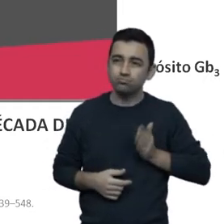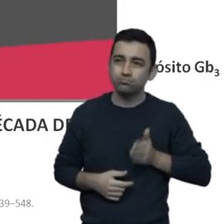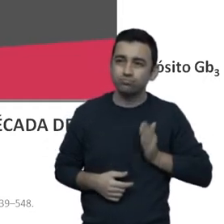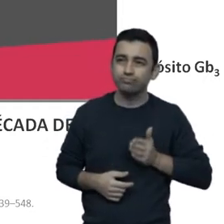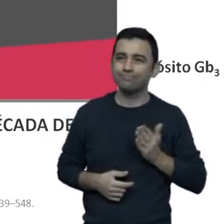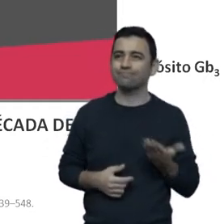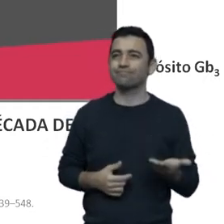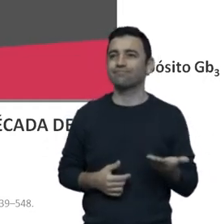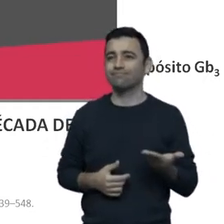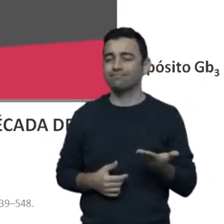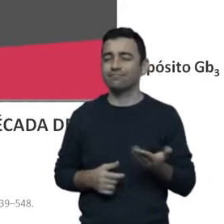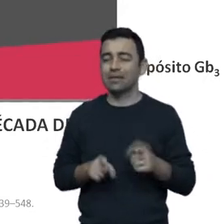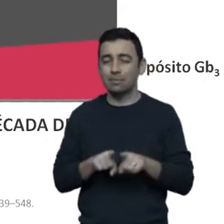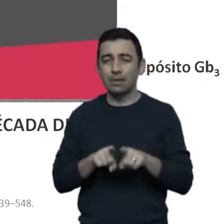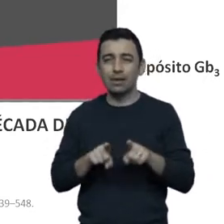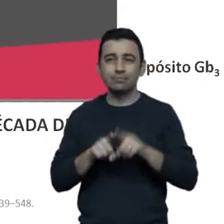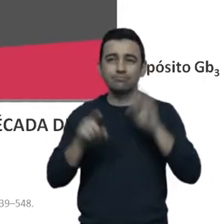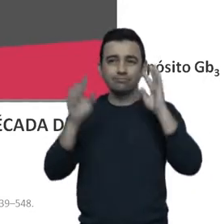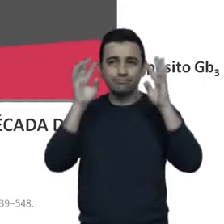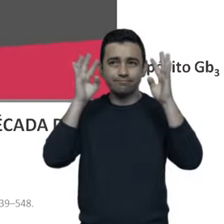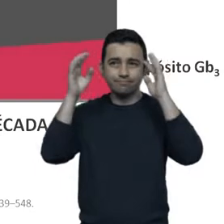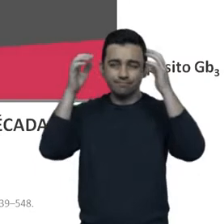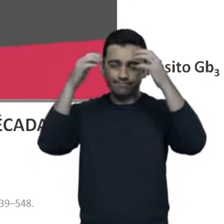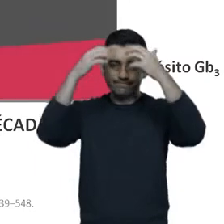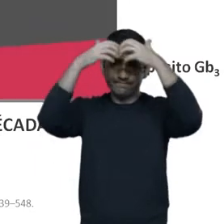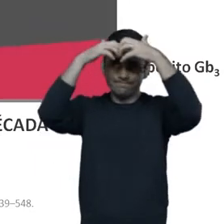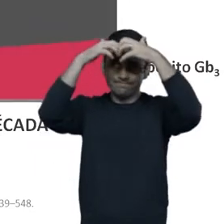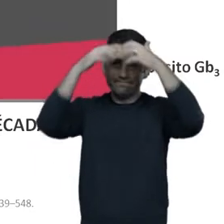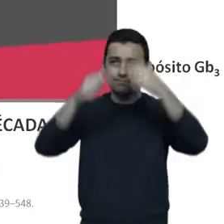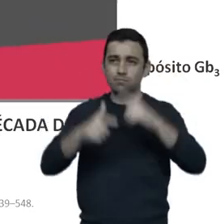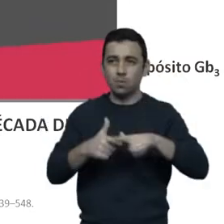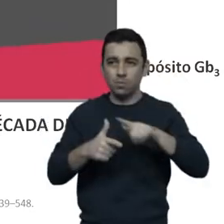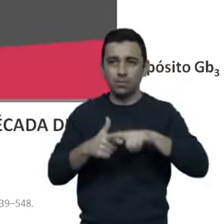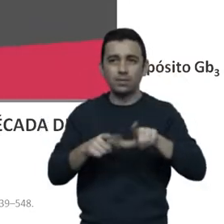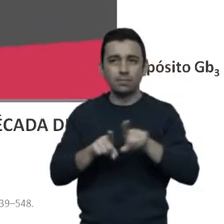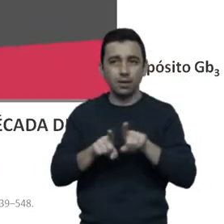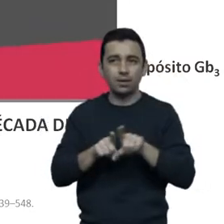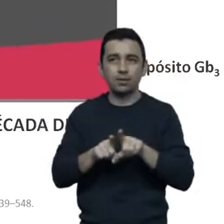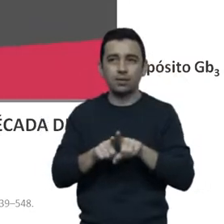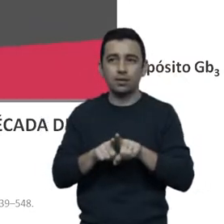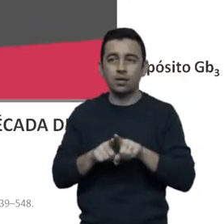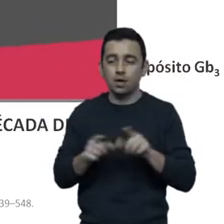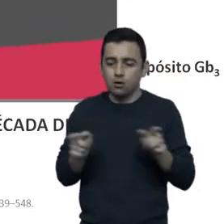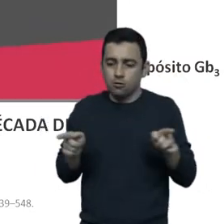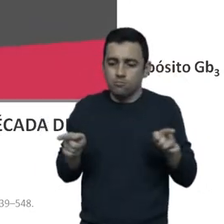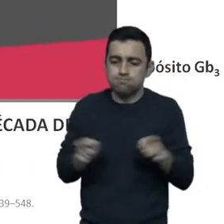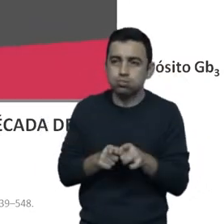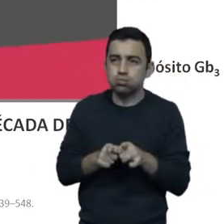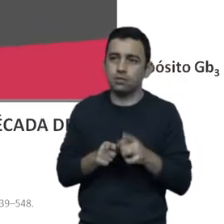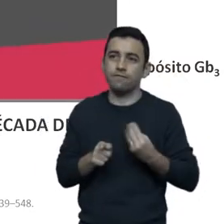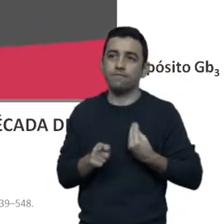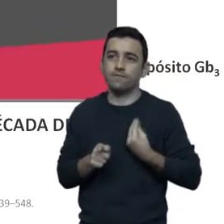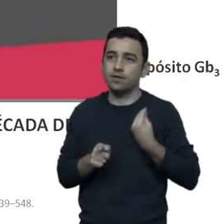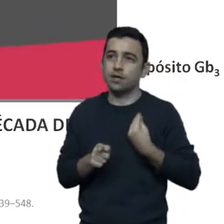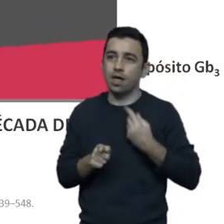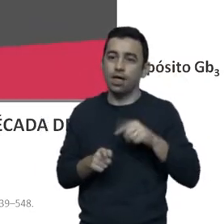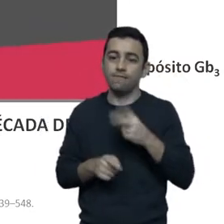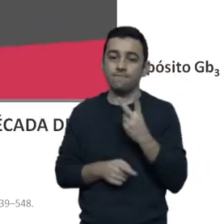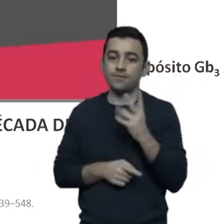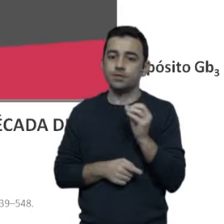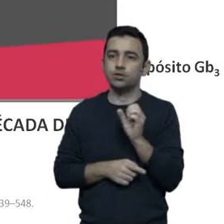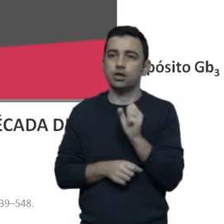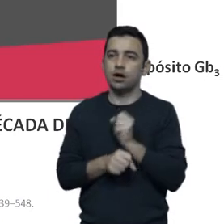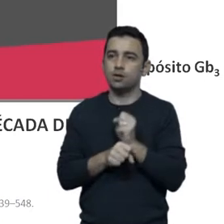e neurológico. Isso leva ao encurtamento da vida desses pacientes em mais de 20 anos, em média, porque eles